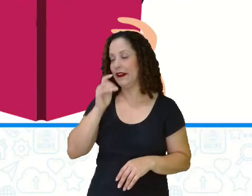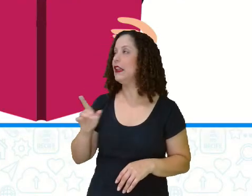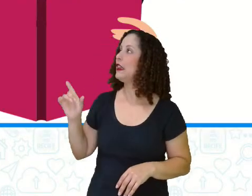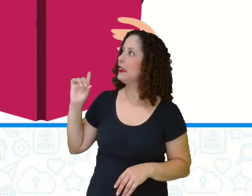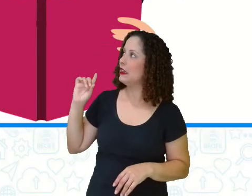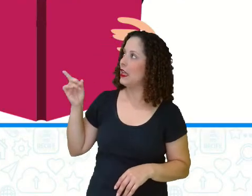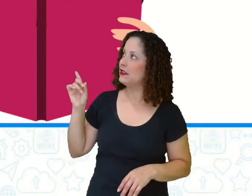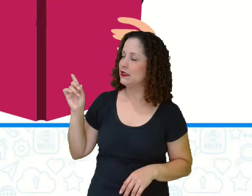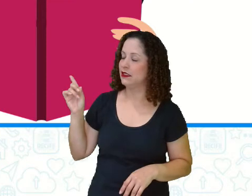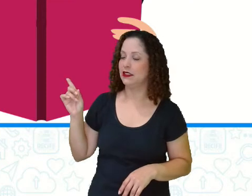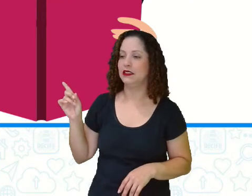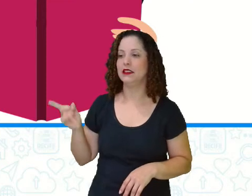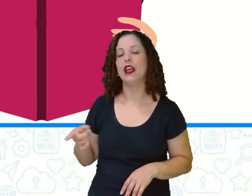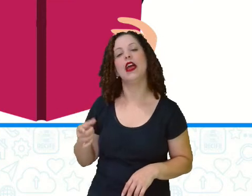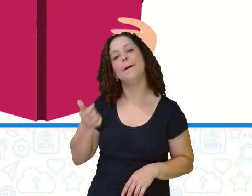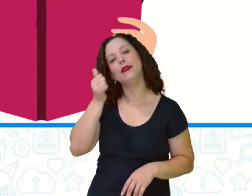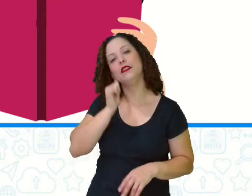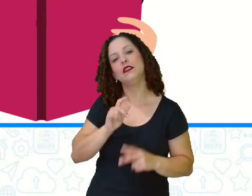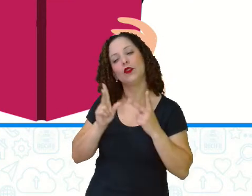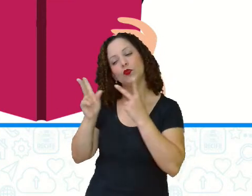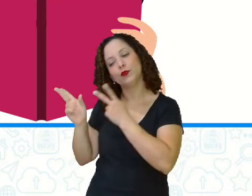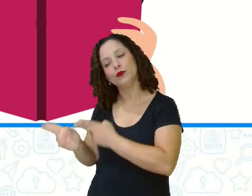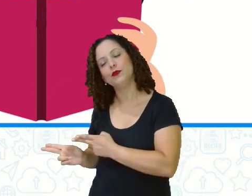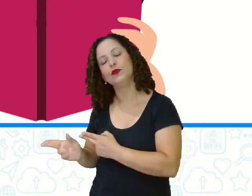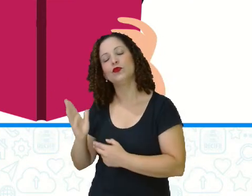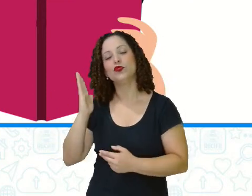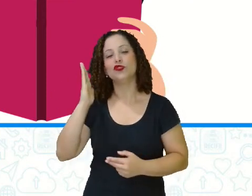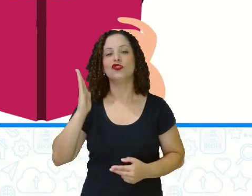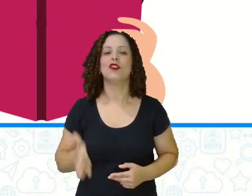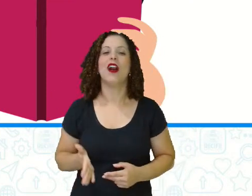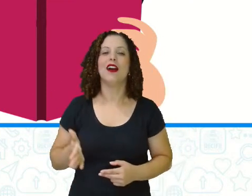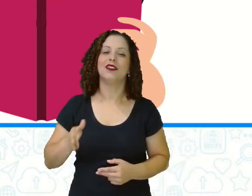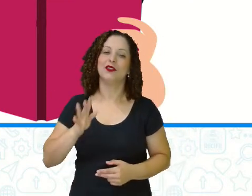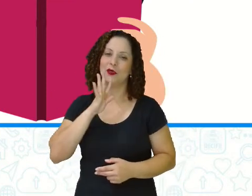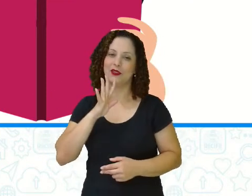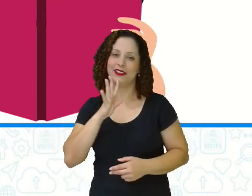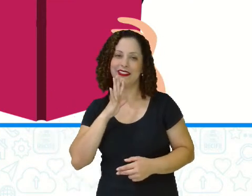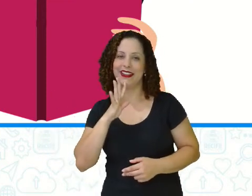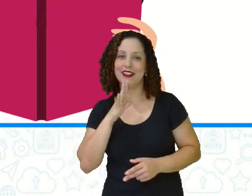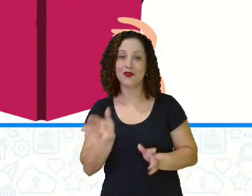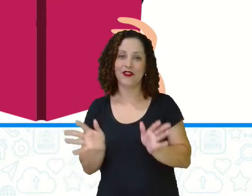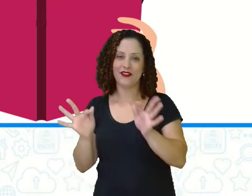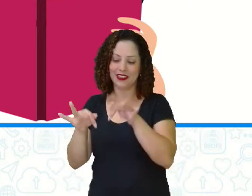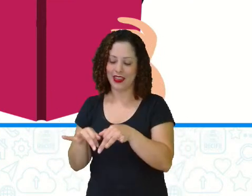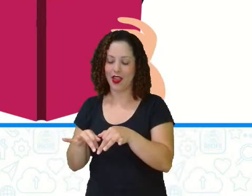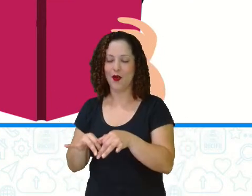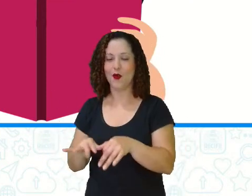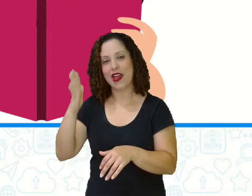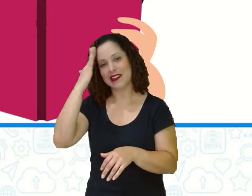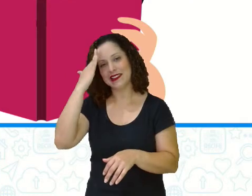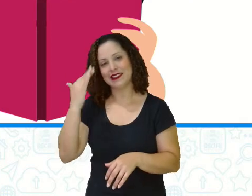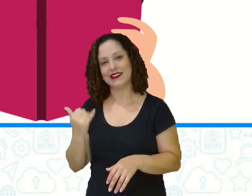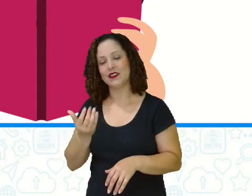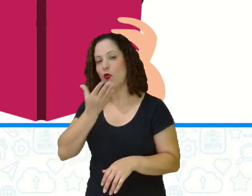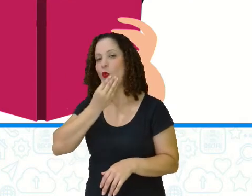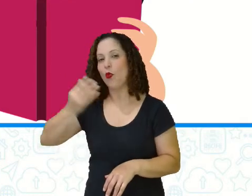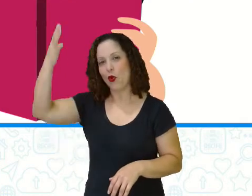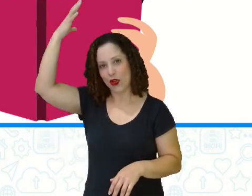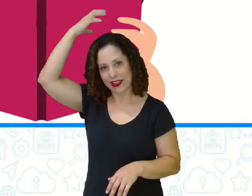conto tradicional, todo mundo já bem que espera o desfecho, não é isso? Ah, eu já sei, o príncipe